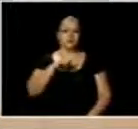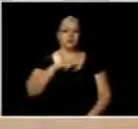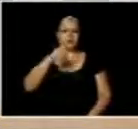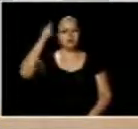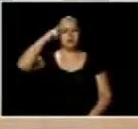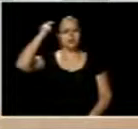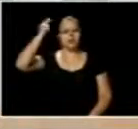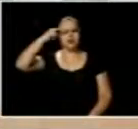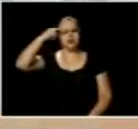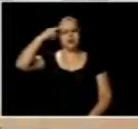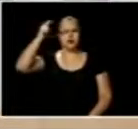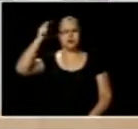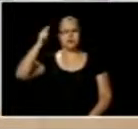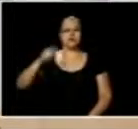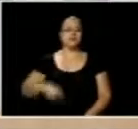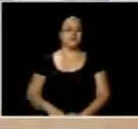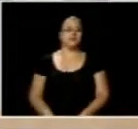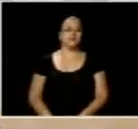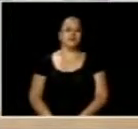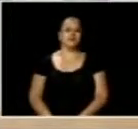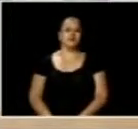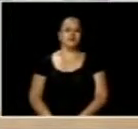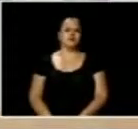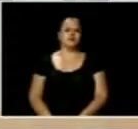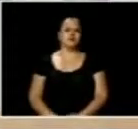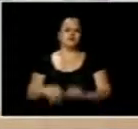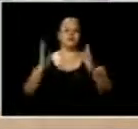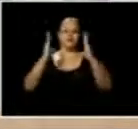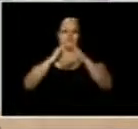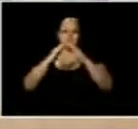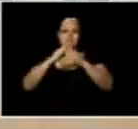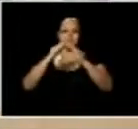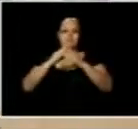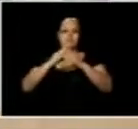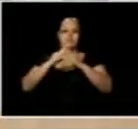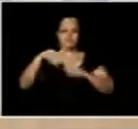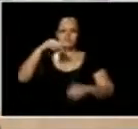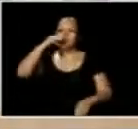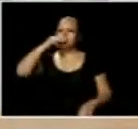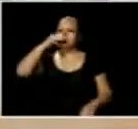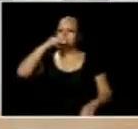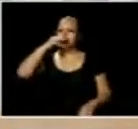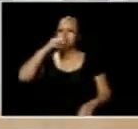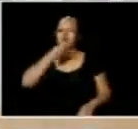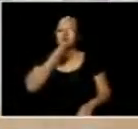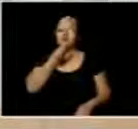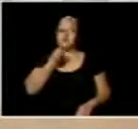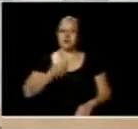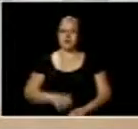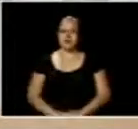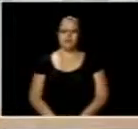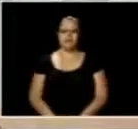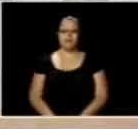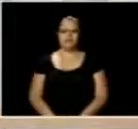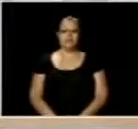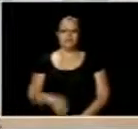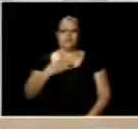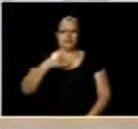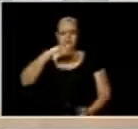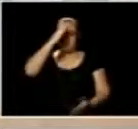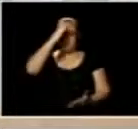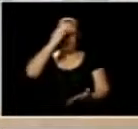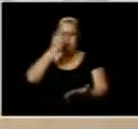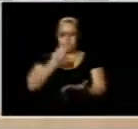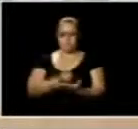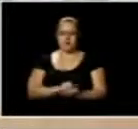Casa do Monteiro Lobato. Nós temos que trazer turista, fomentar renda no município. E eu fico preocupado quando você simplesmente